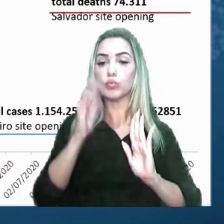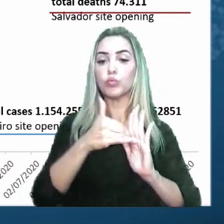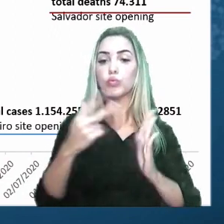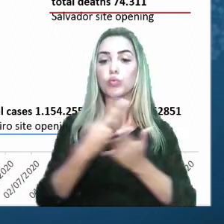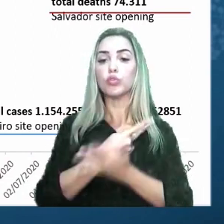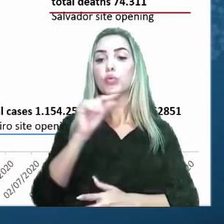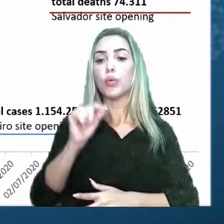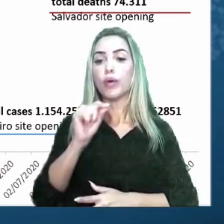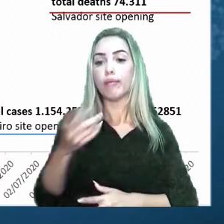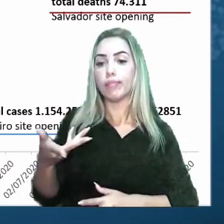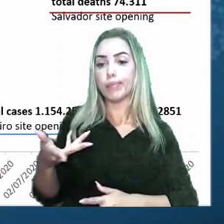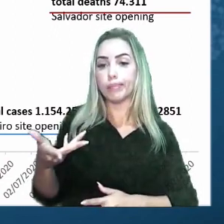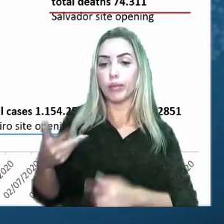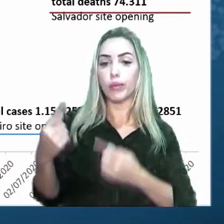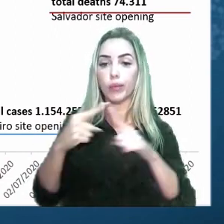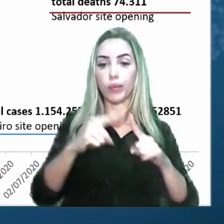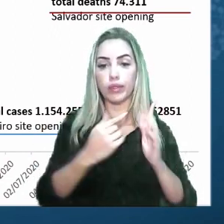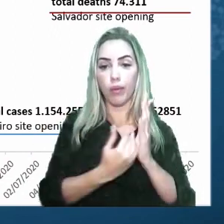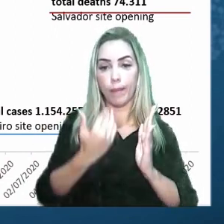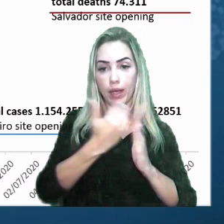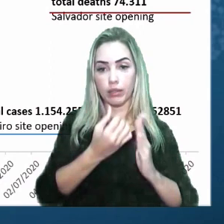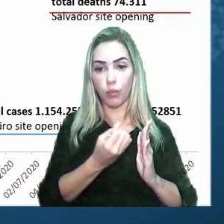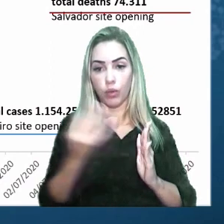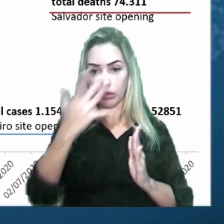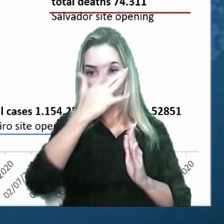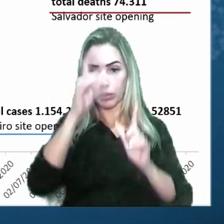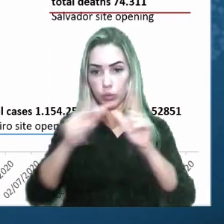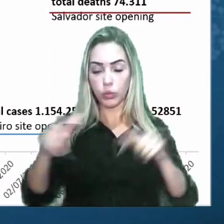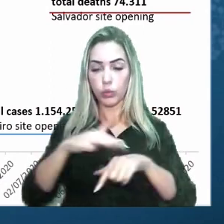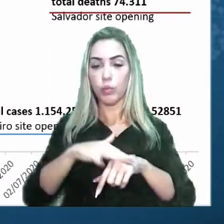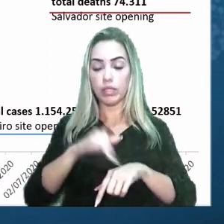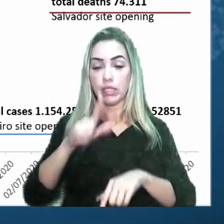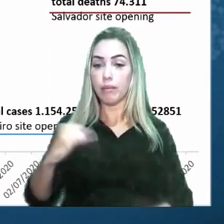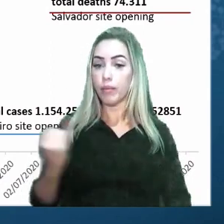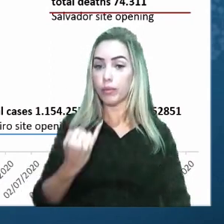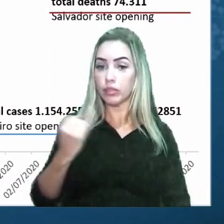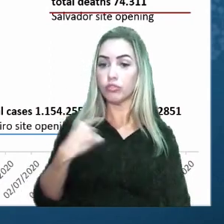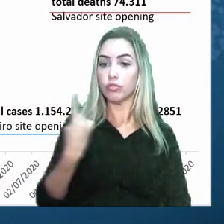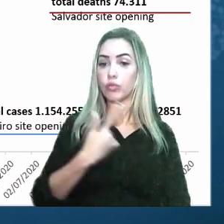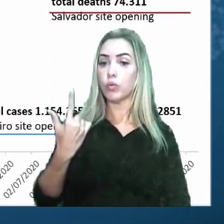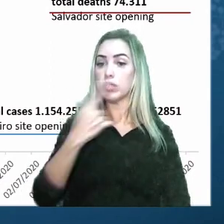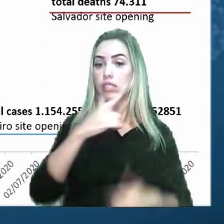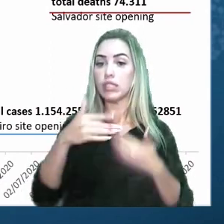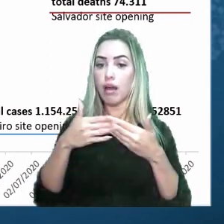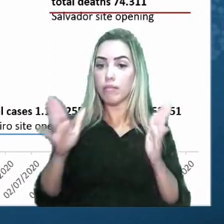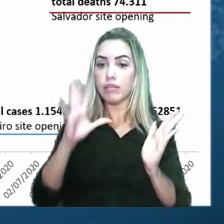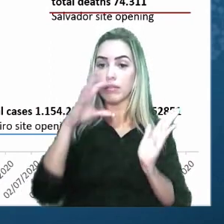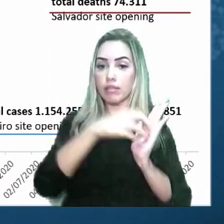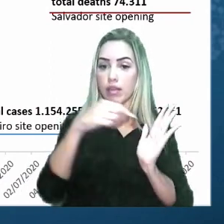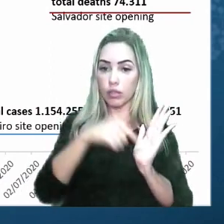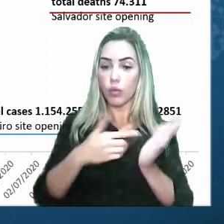contra o aumento de casos. Era muito importante que a gente conseguisse abrir esses centros e iniciar